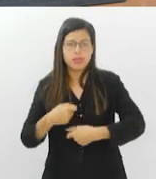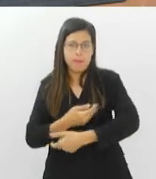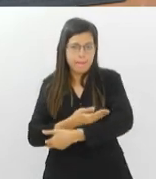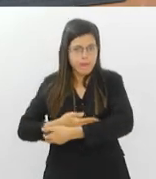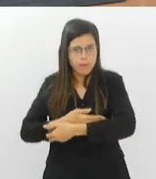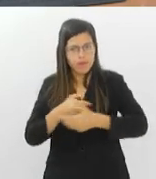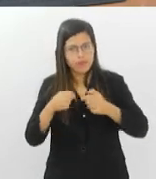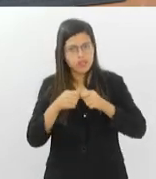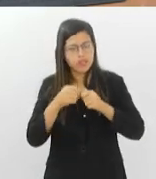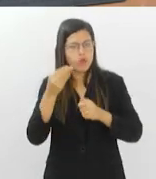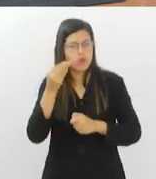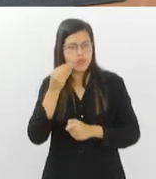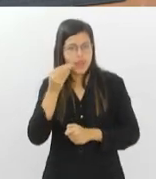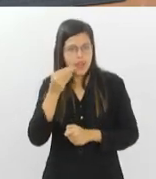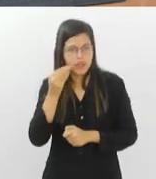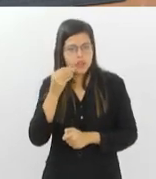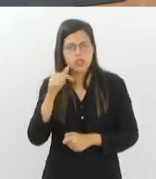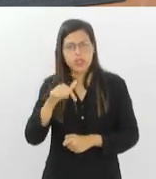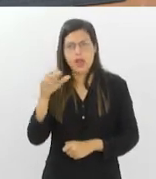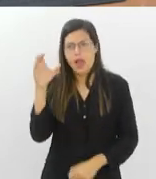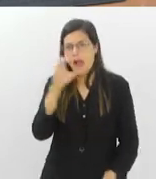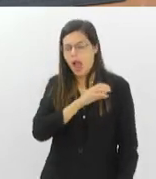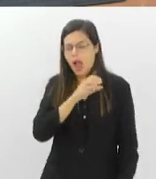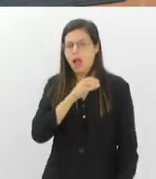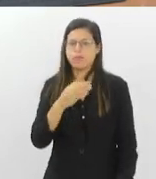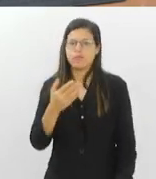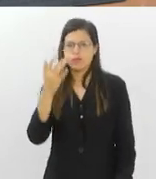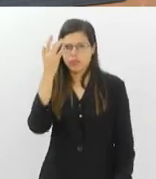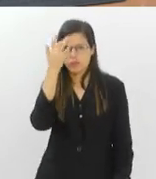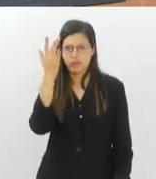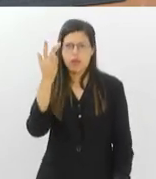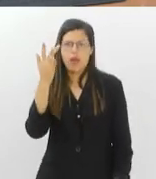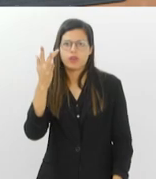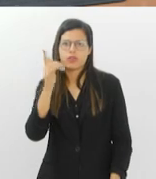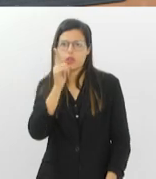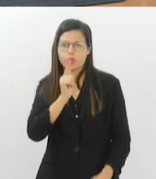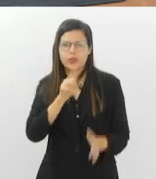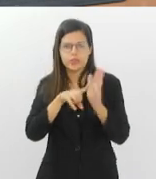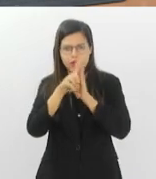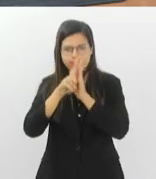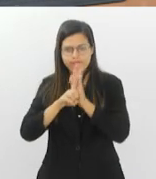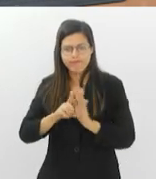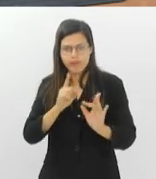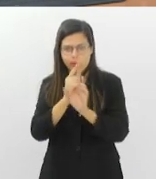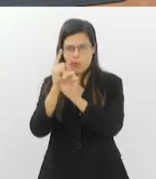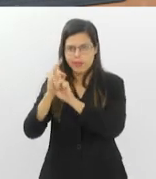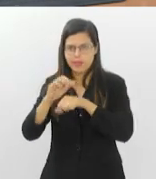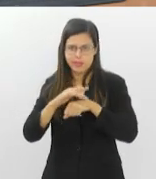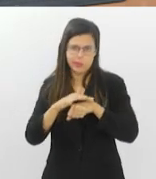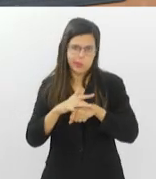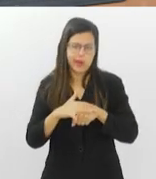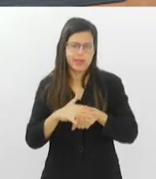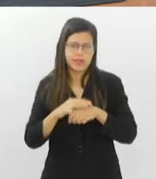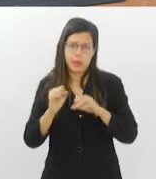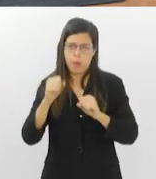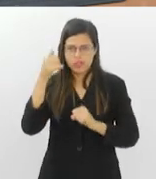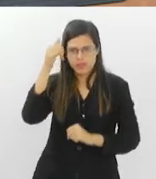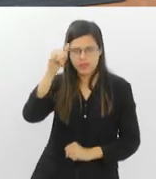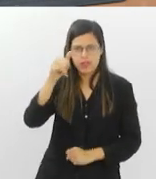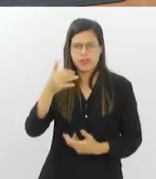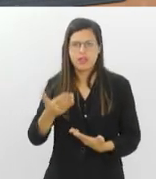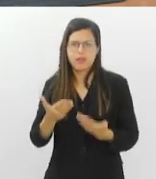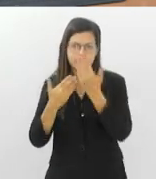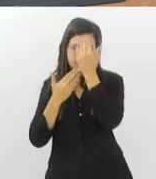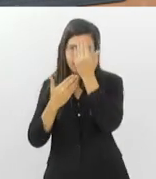teste do pezinho tão rápido, tão fácil de fazer e que detecta tantas doenças que podem ser prevenidas. Muito obrigado, agradeço